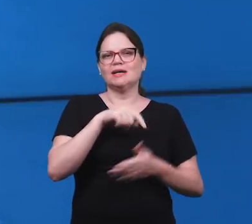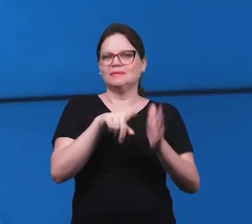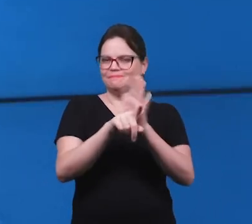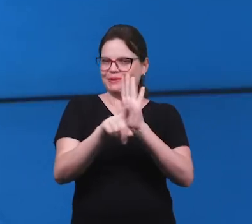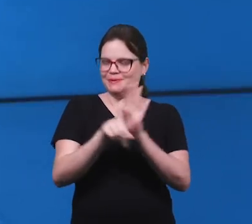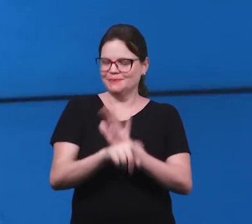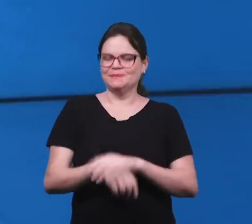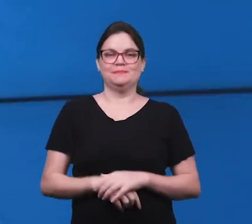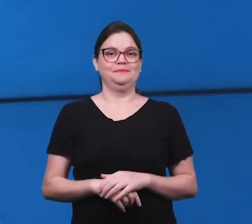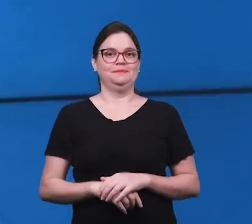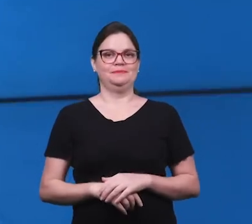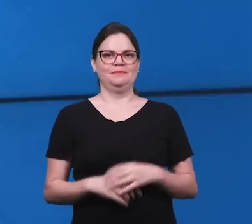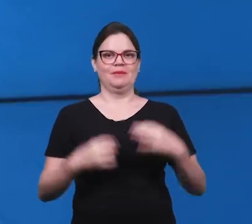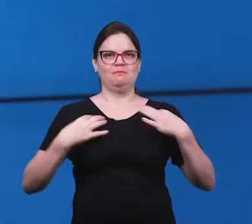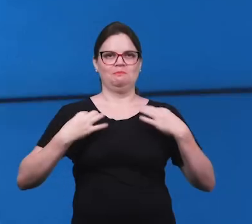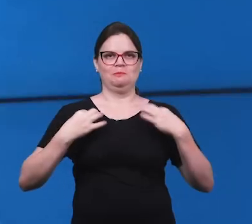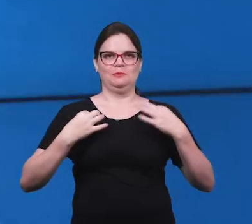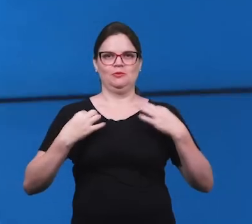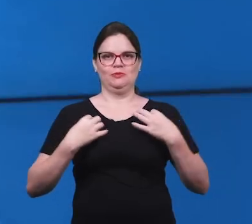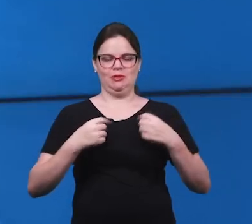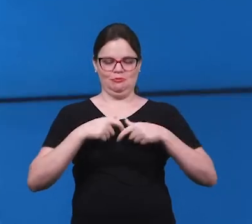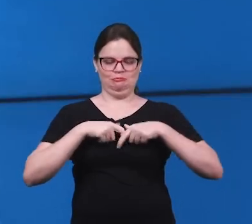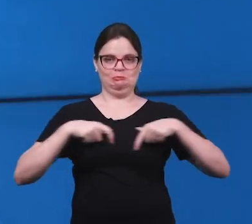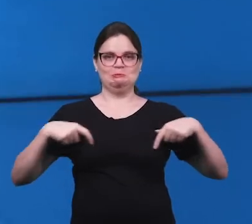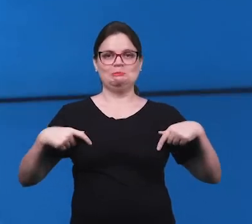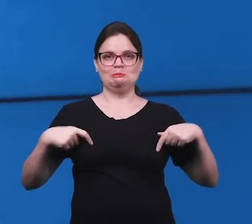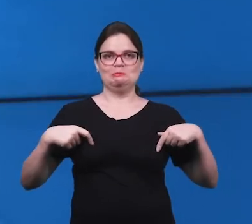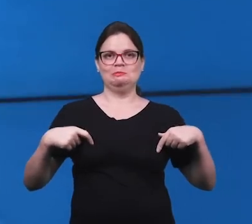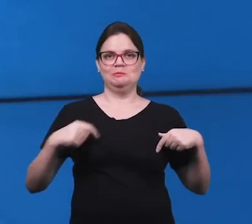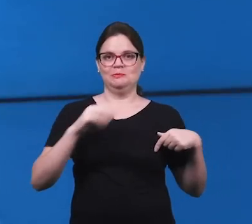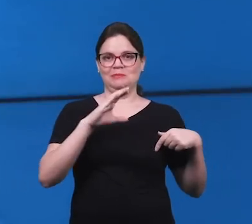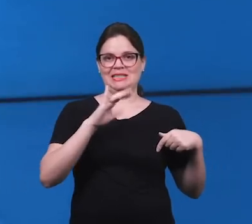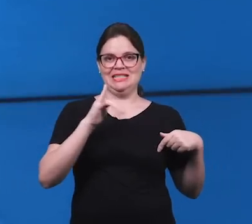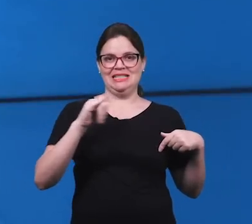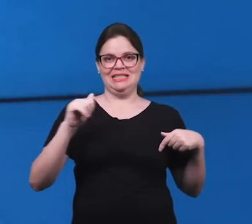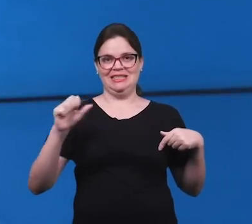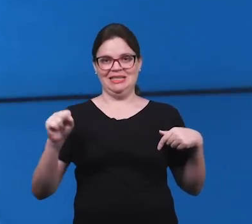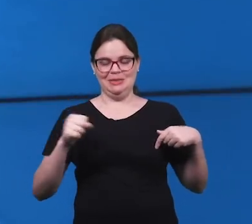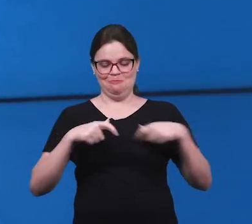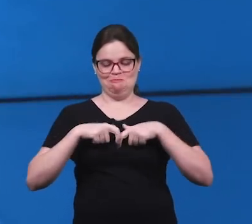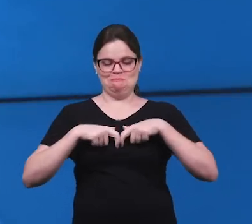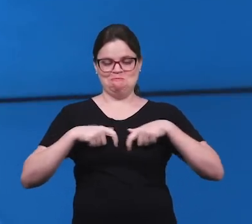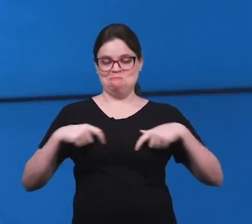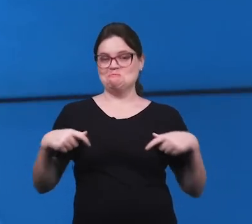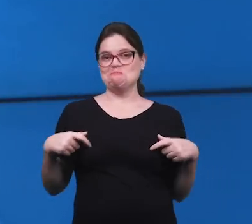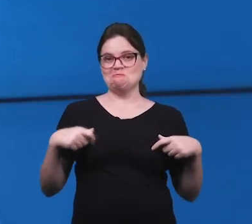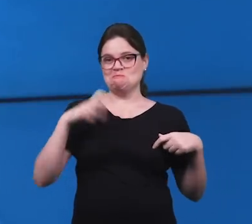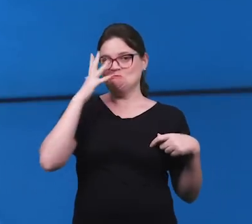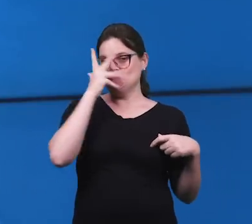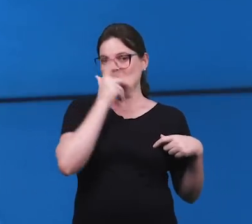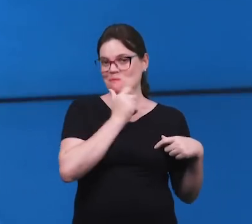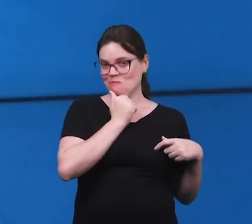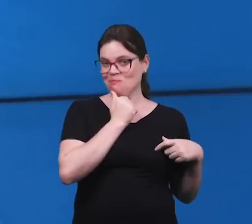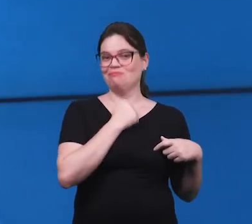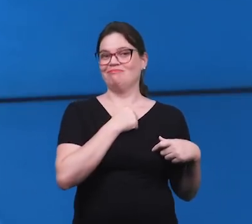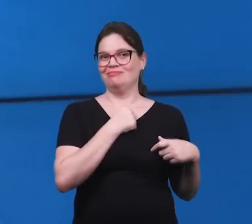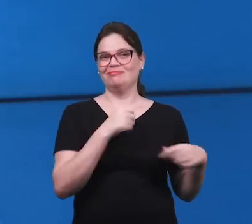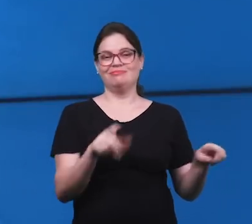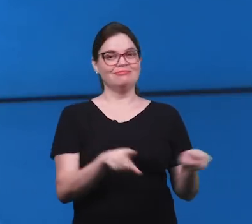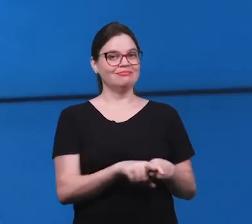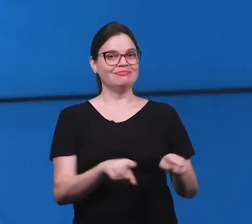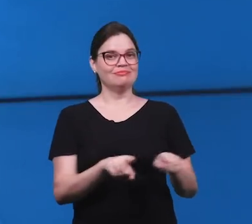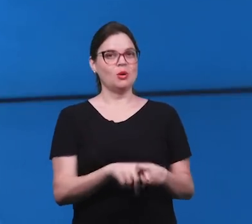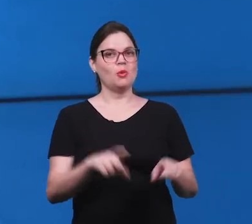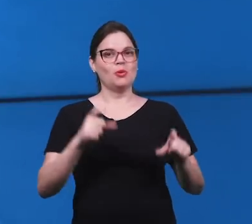pelo pai, aquela blusinha ali com o emblema das crianças, intermediários e adolescentes. E muito